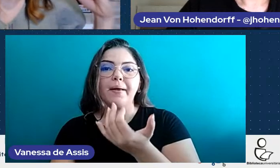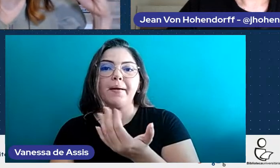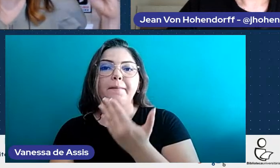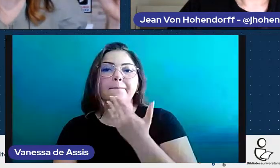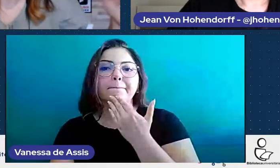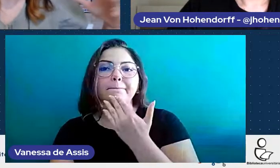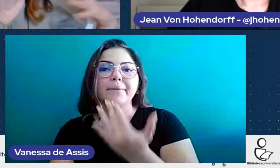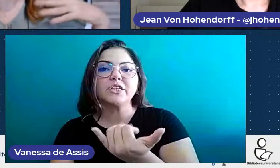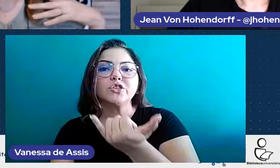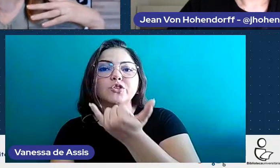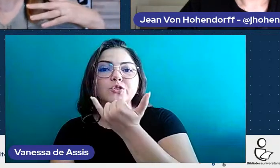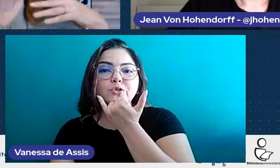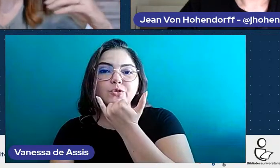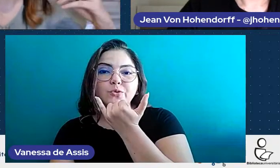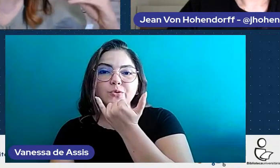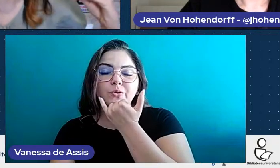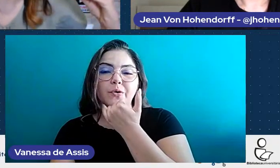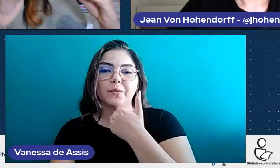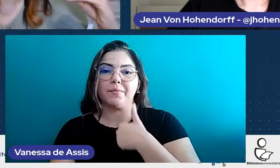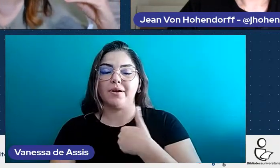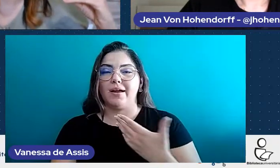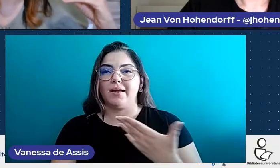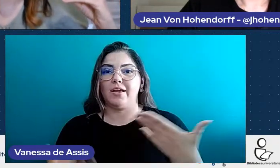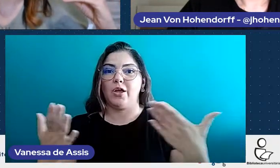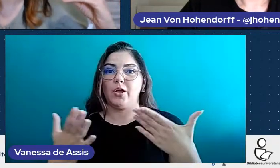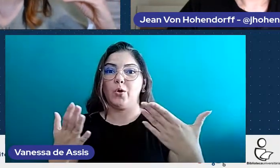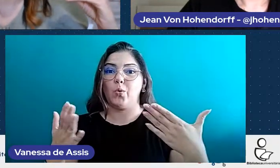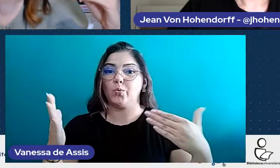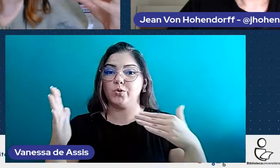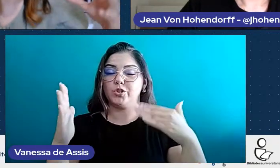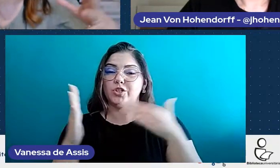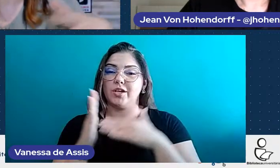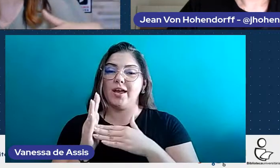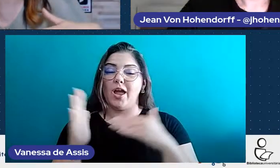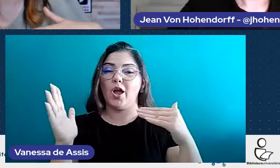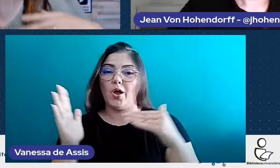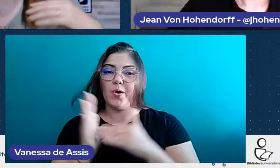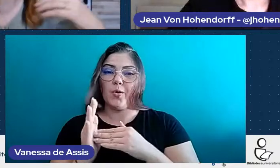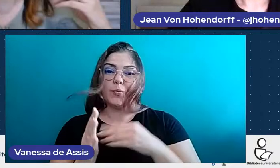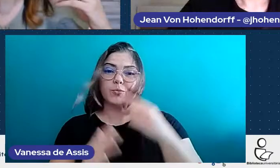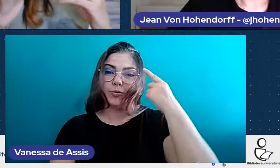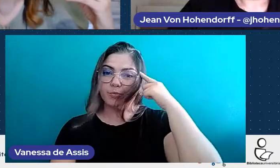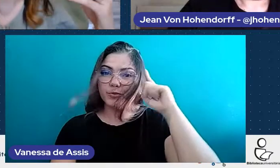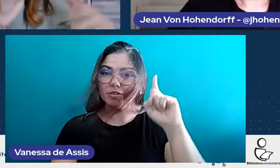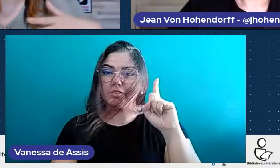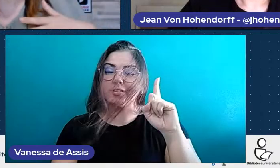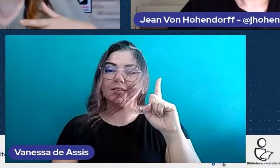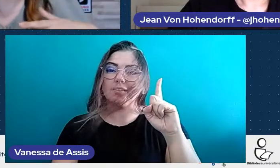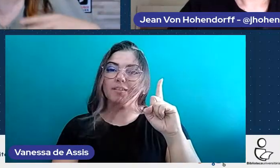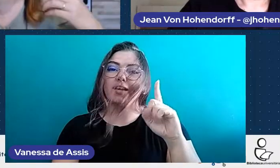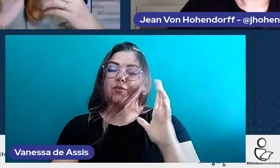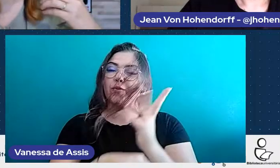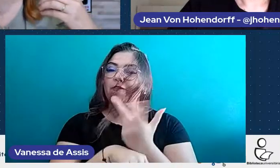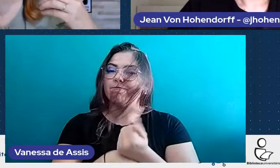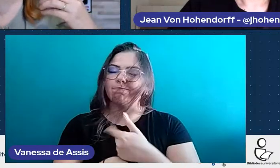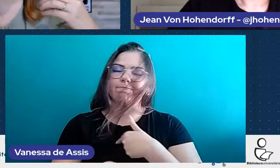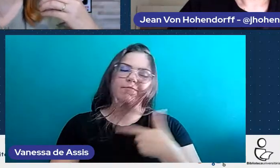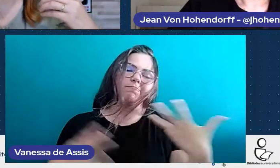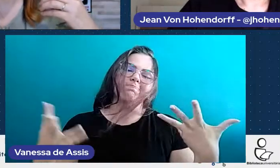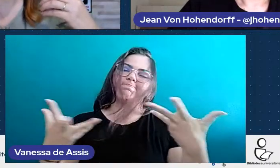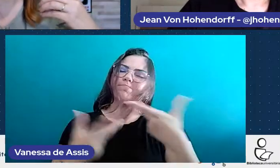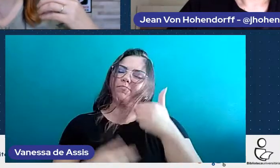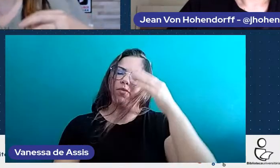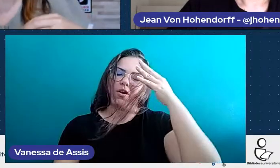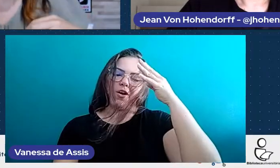hoje eu estou tão alegre, tão eufórica. É o último dia daqui do nosso evento. Tem sido um grande sucesso, muito